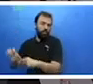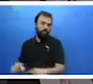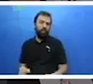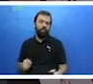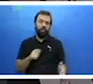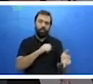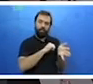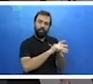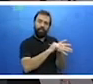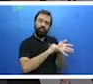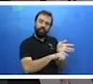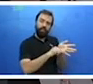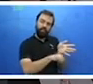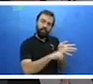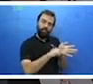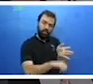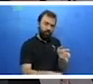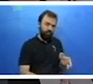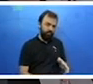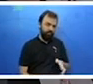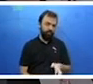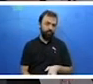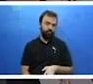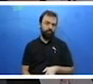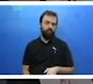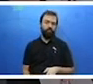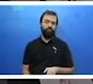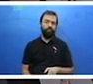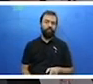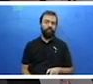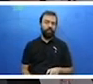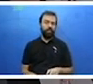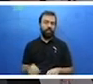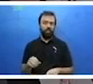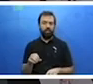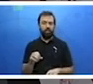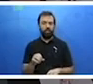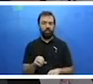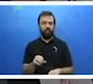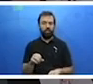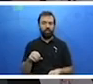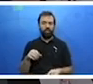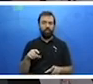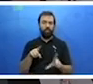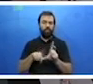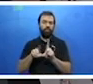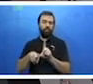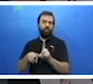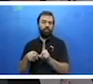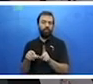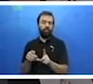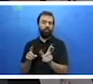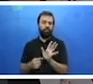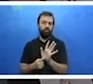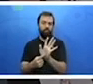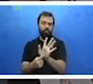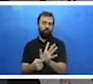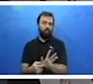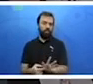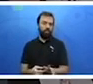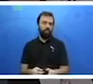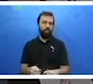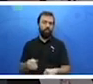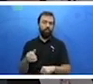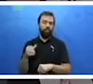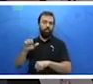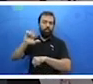lá, Amazonas. A sigla de Amazonas, AM. Capital sempre onde tem a